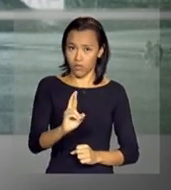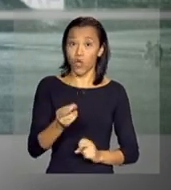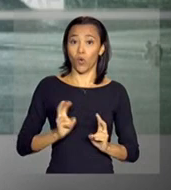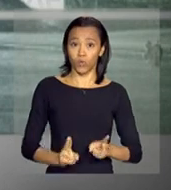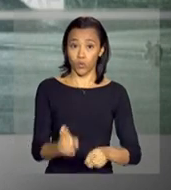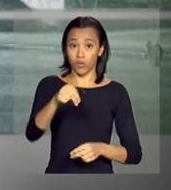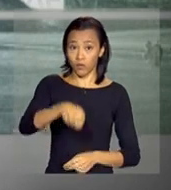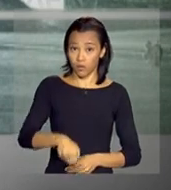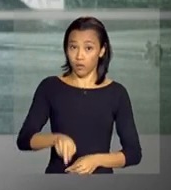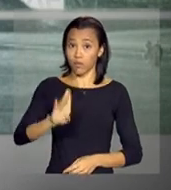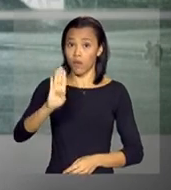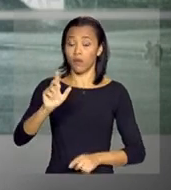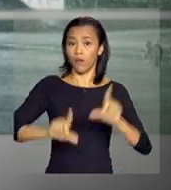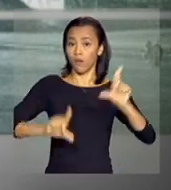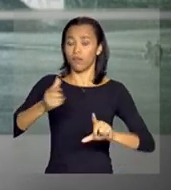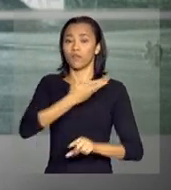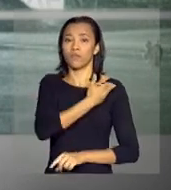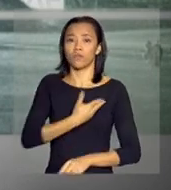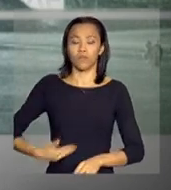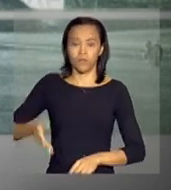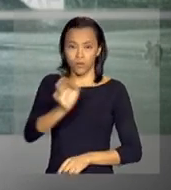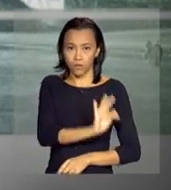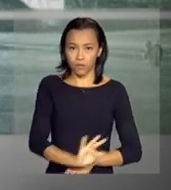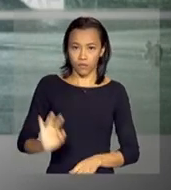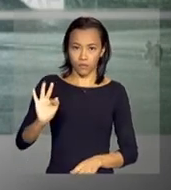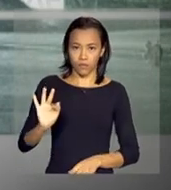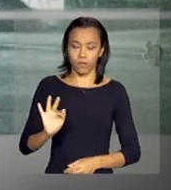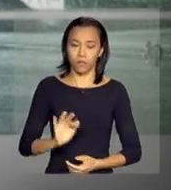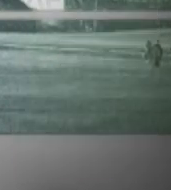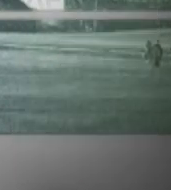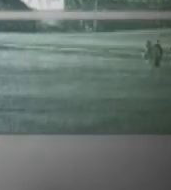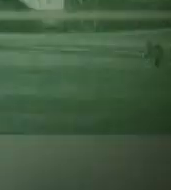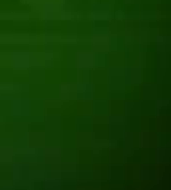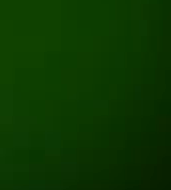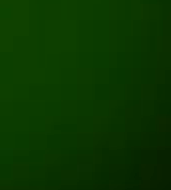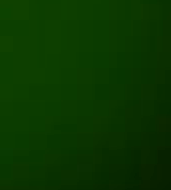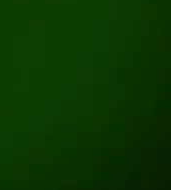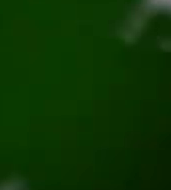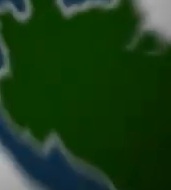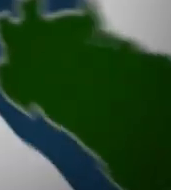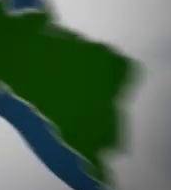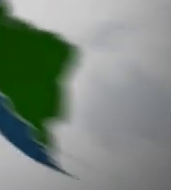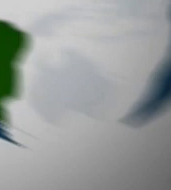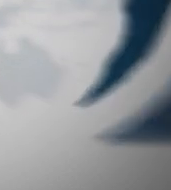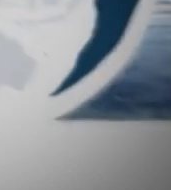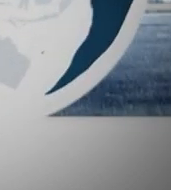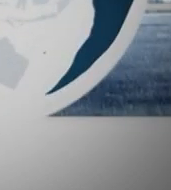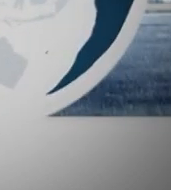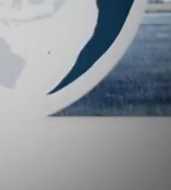R$ 989 bilhões. Continue com a gente na NBR, a TV do Governo Federal. We'll be right back.